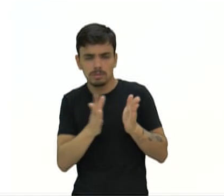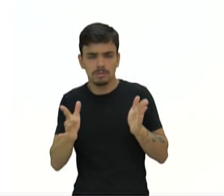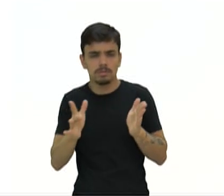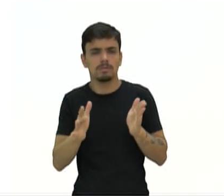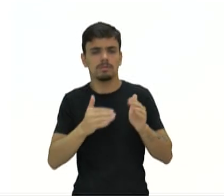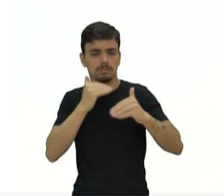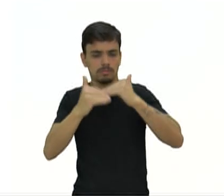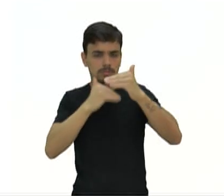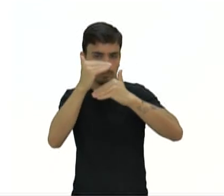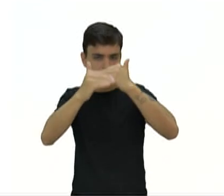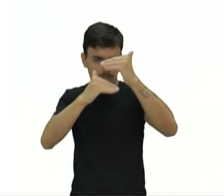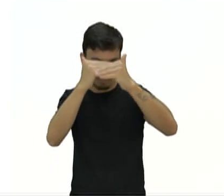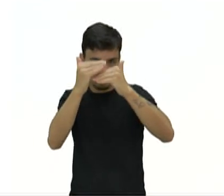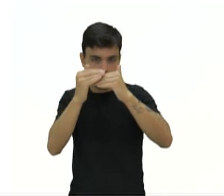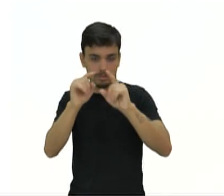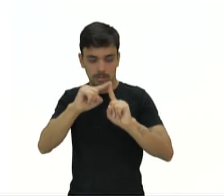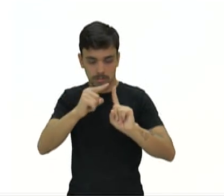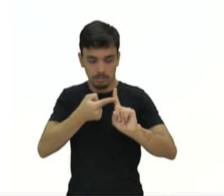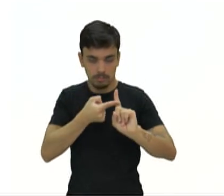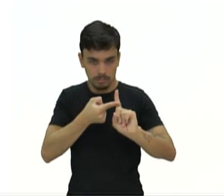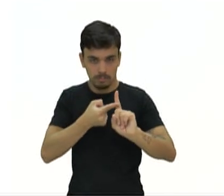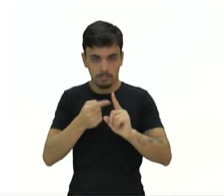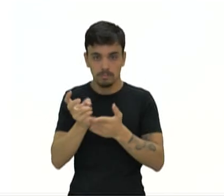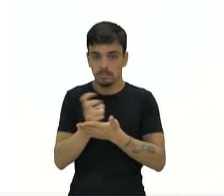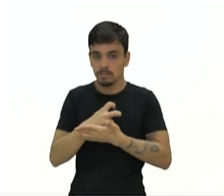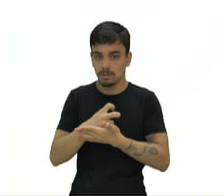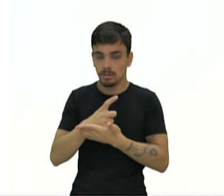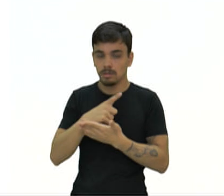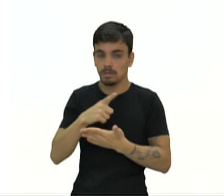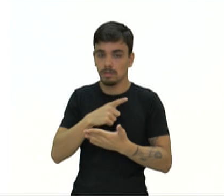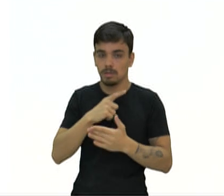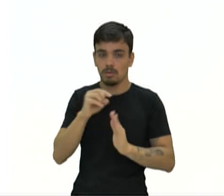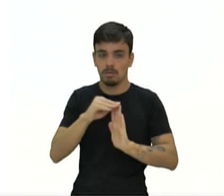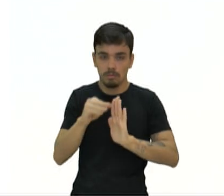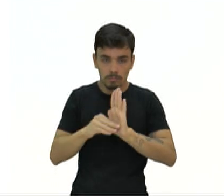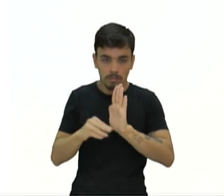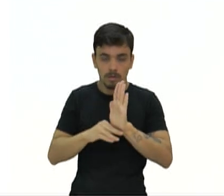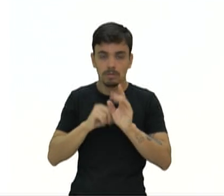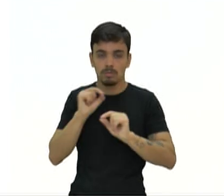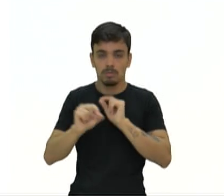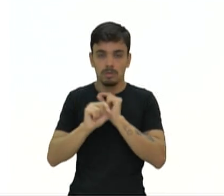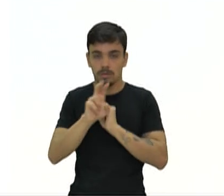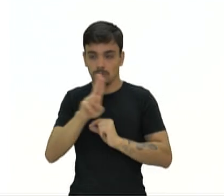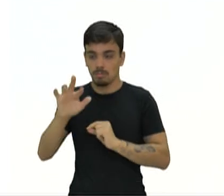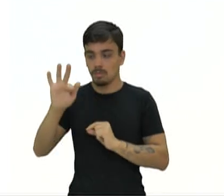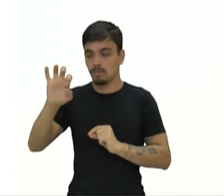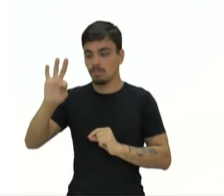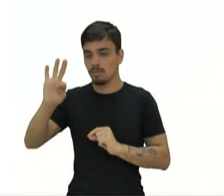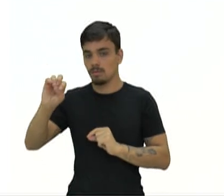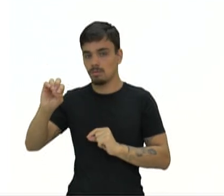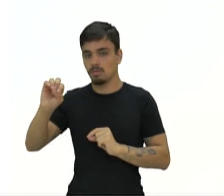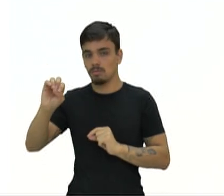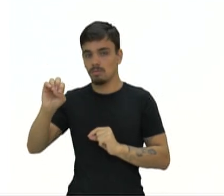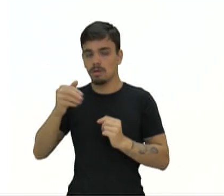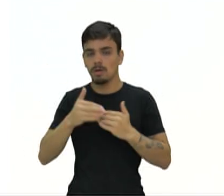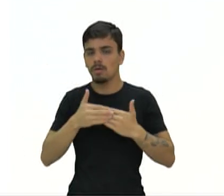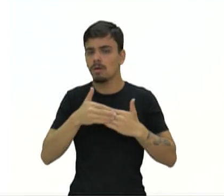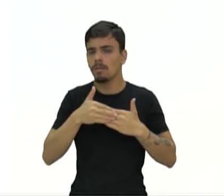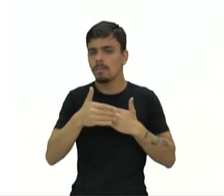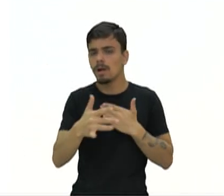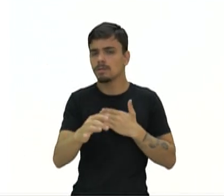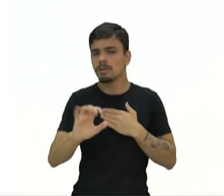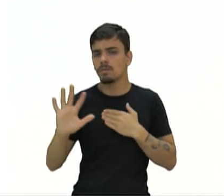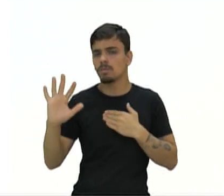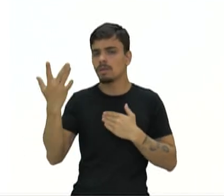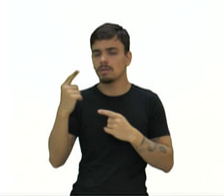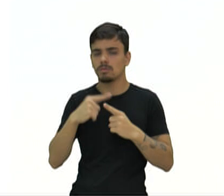desenvolvimento gestacional, o embrião atinge a fase onde ele passa a ser chamado de feto. Isso acontece a partir, vimos